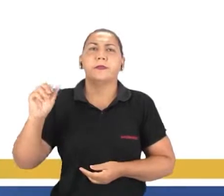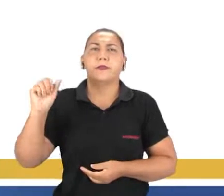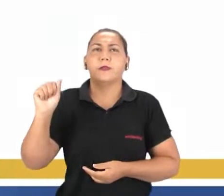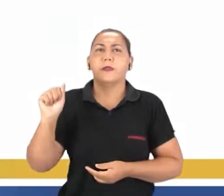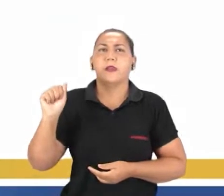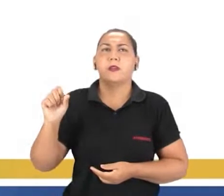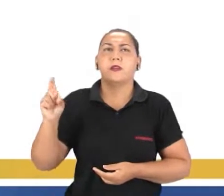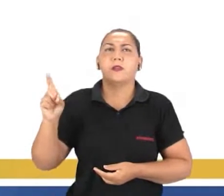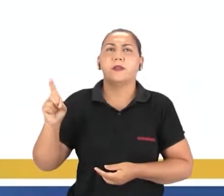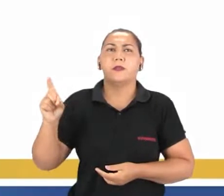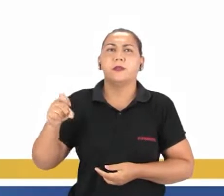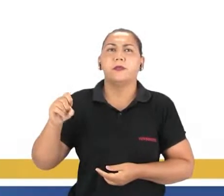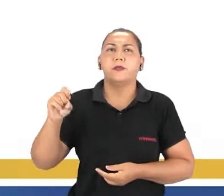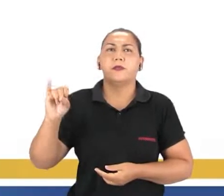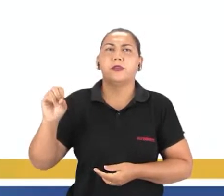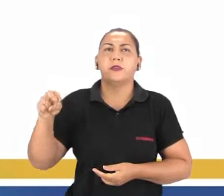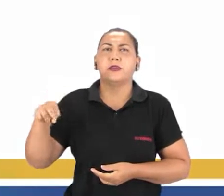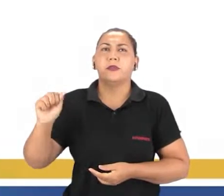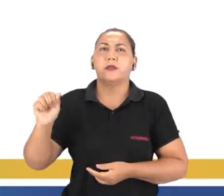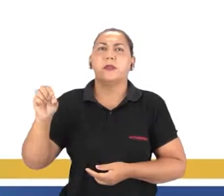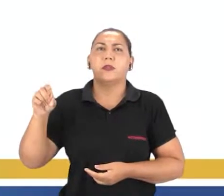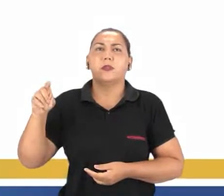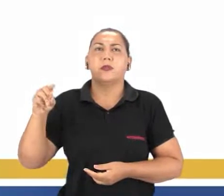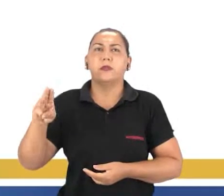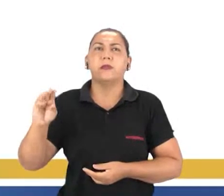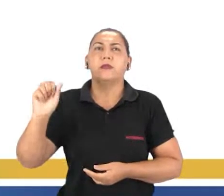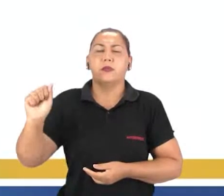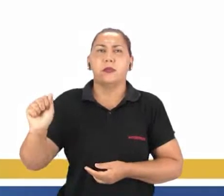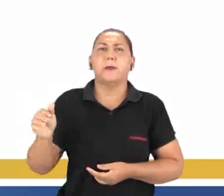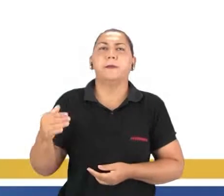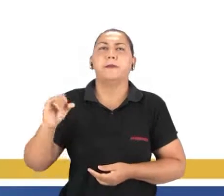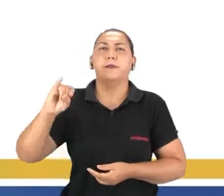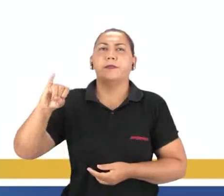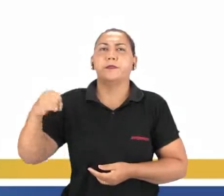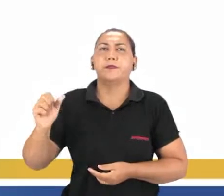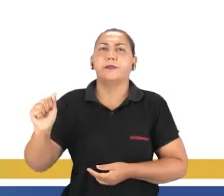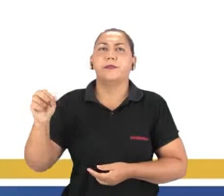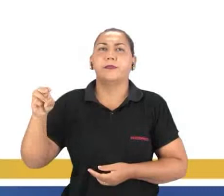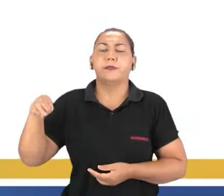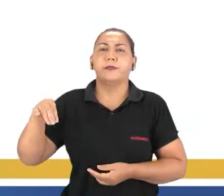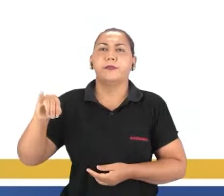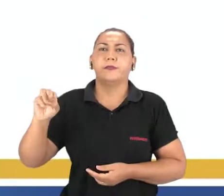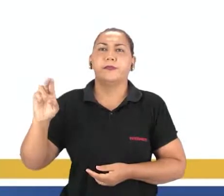Amalca e Rununauá, tá?